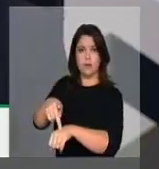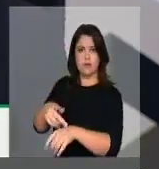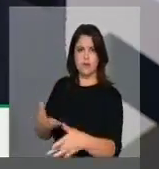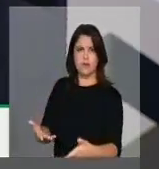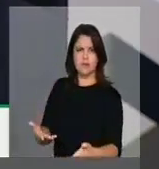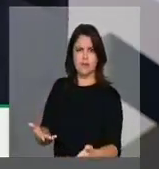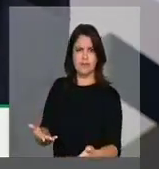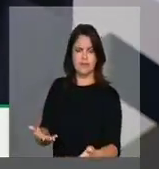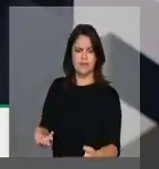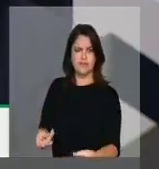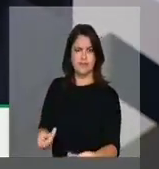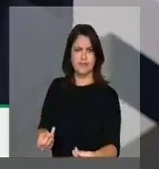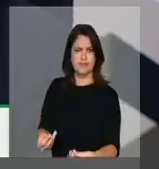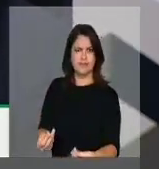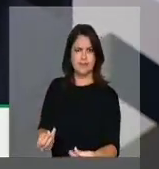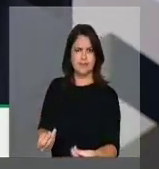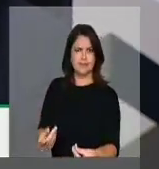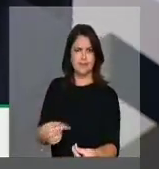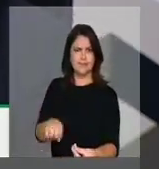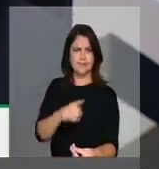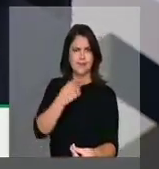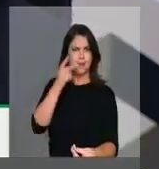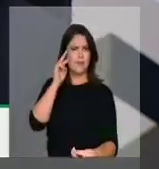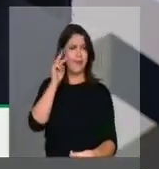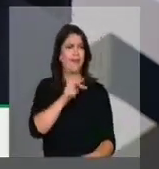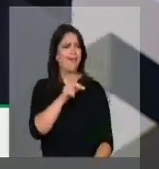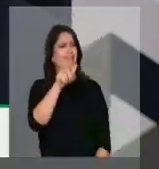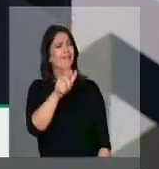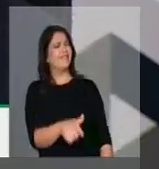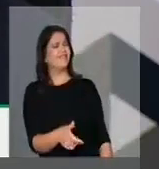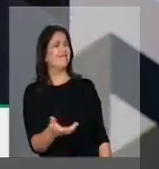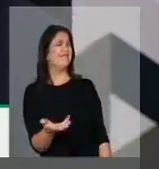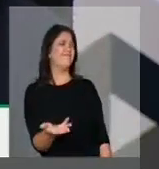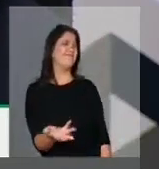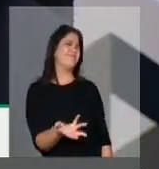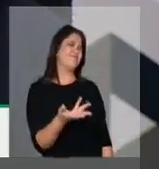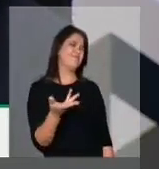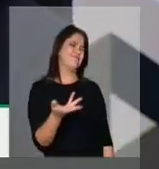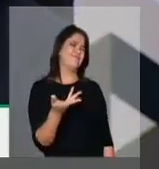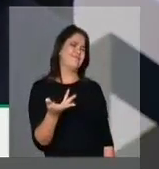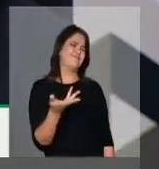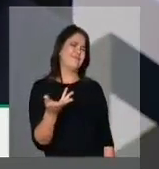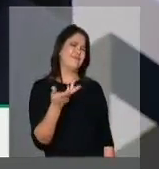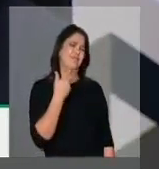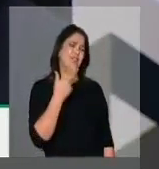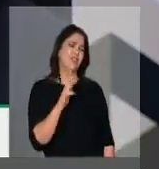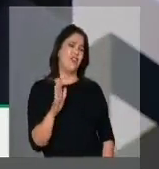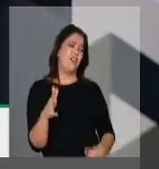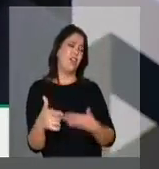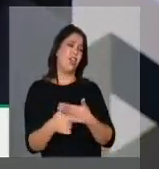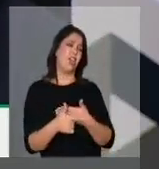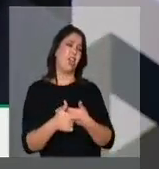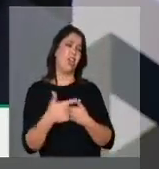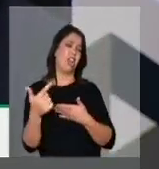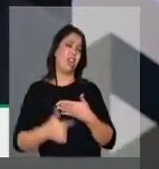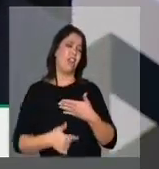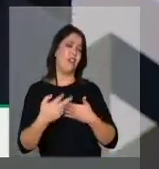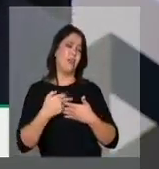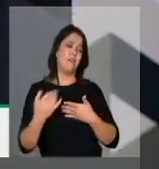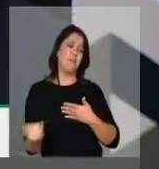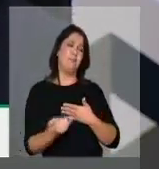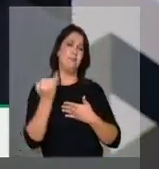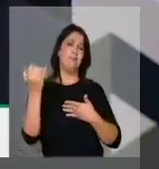Chefia de Estado, que muitas vezes no Brasil nós achamos que é uma figura meramente, que é um órgão meramente figurativo, sem